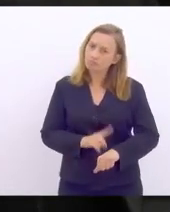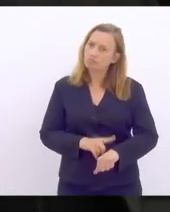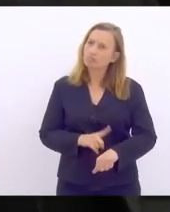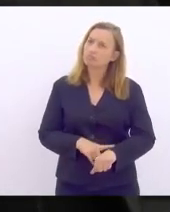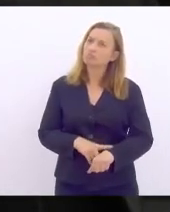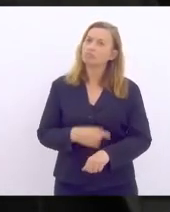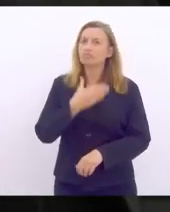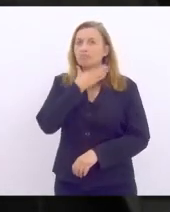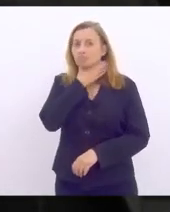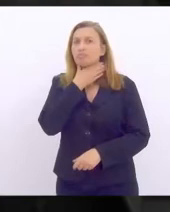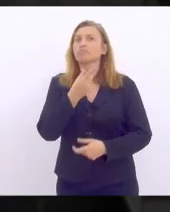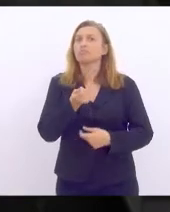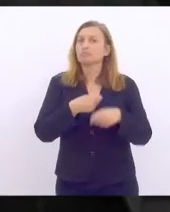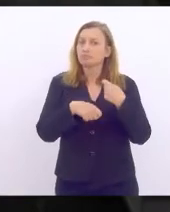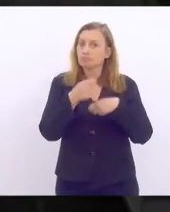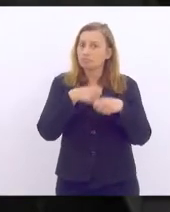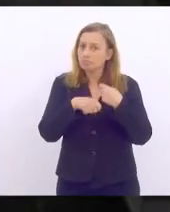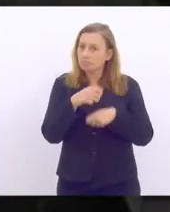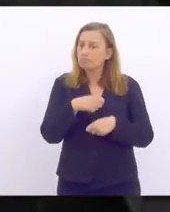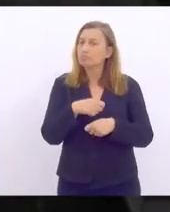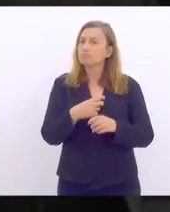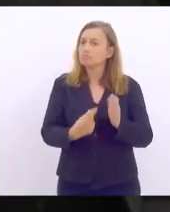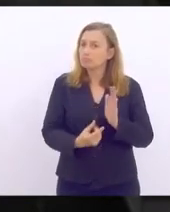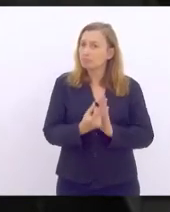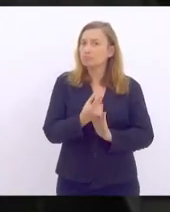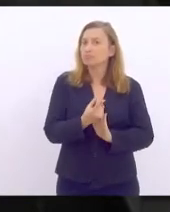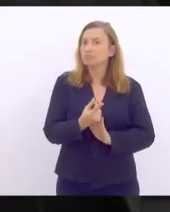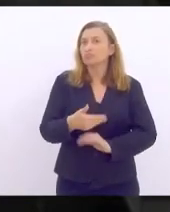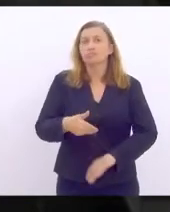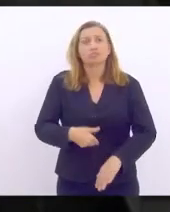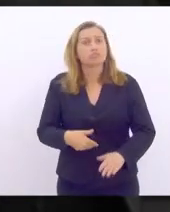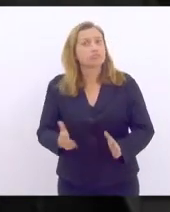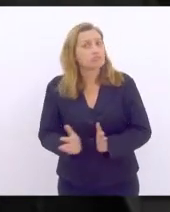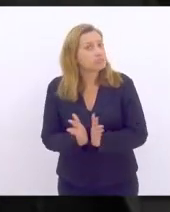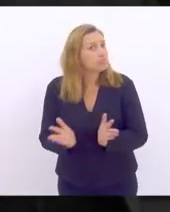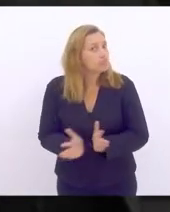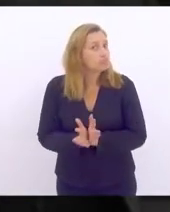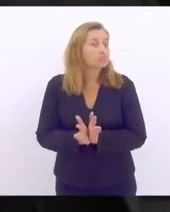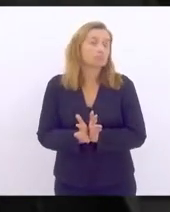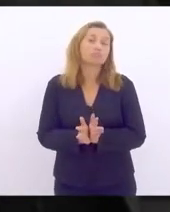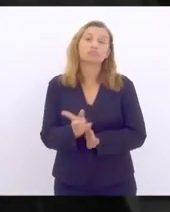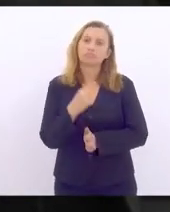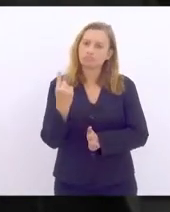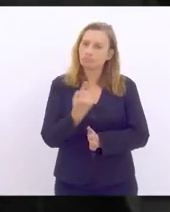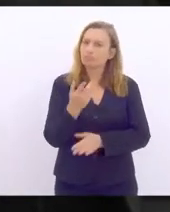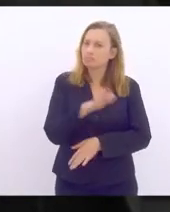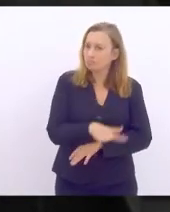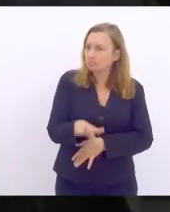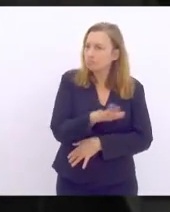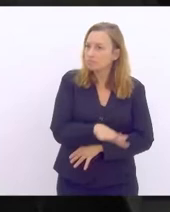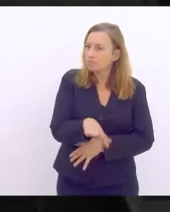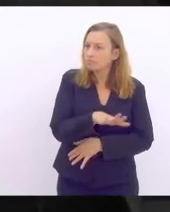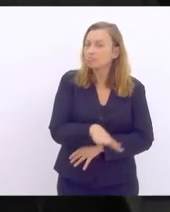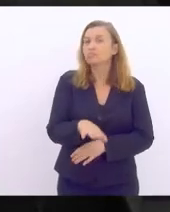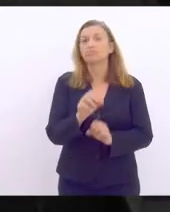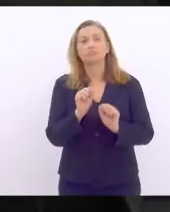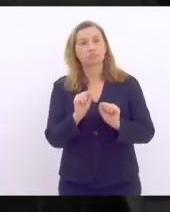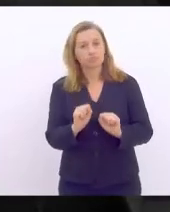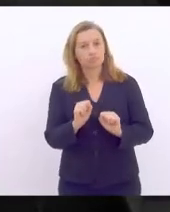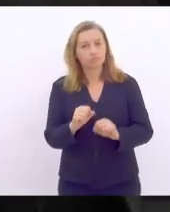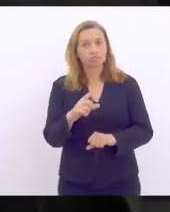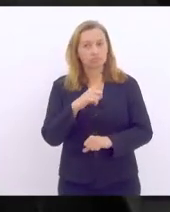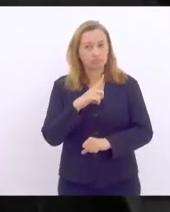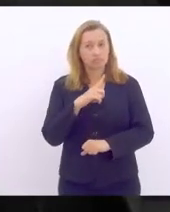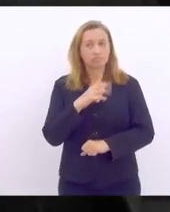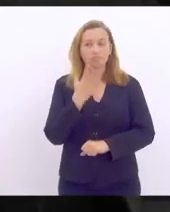crise econômica e financeira de miséria e fome para que as nossas crianças possam ter